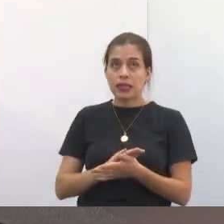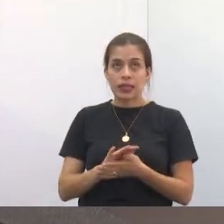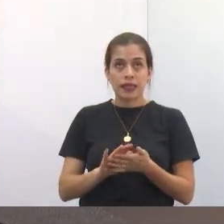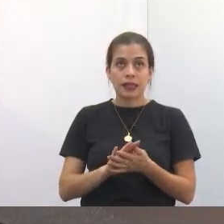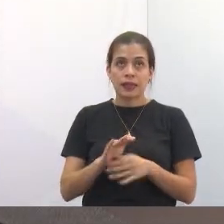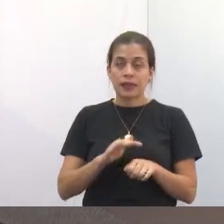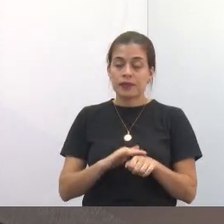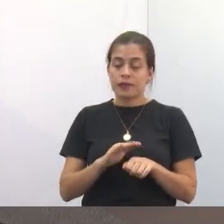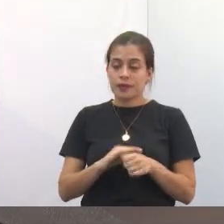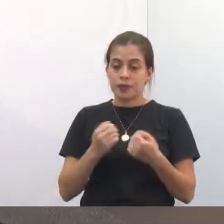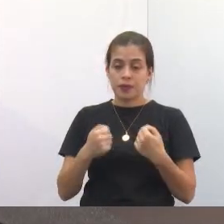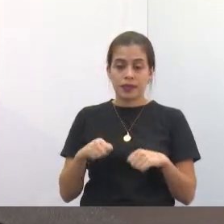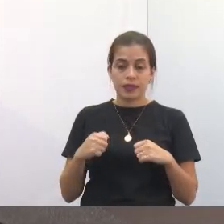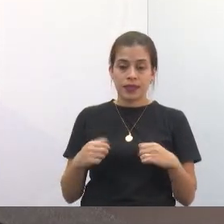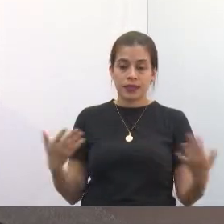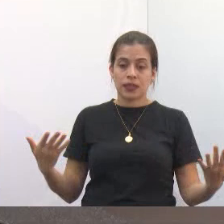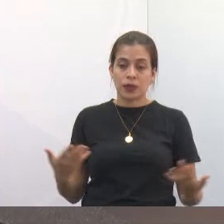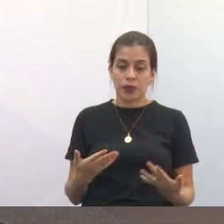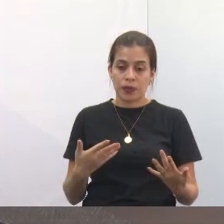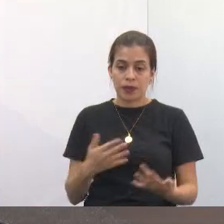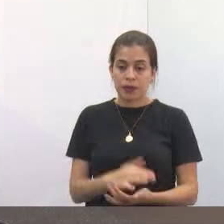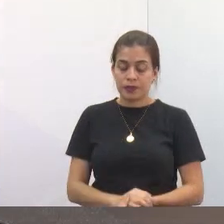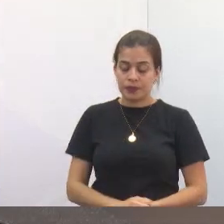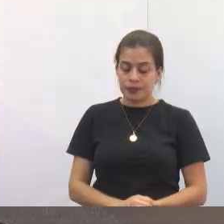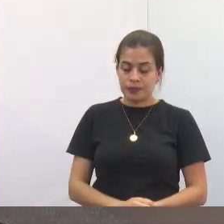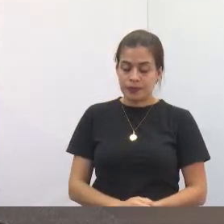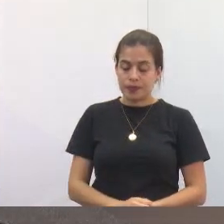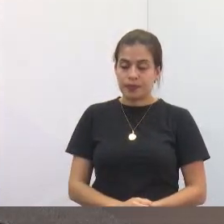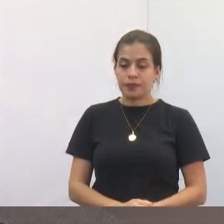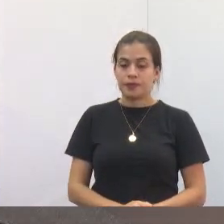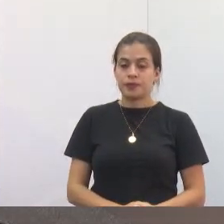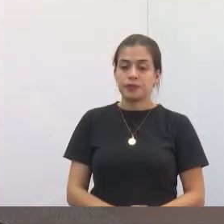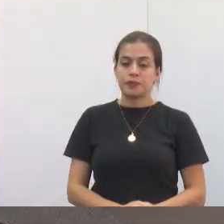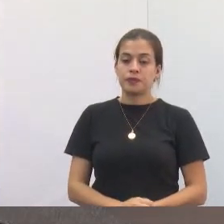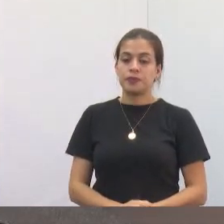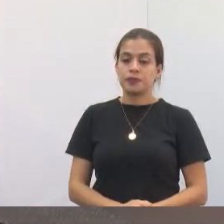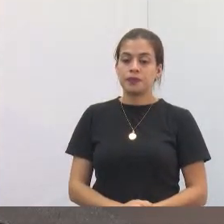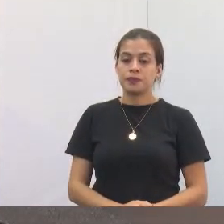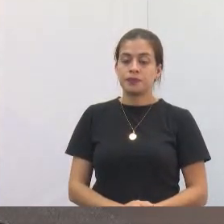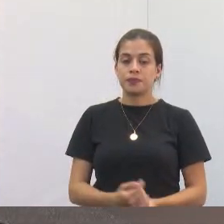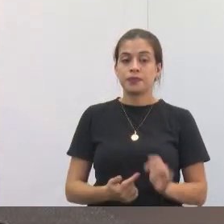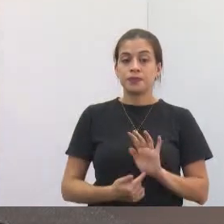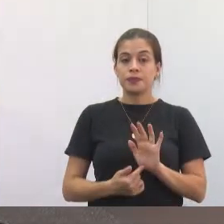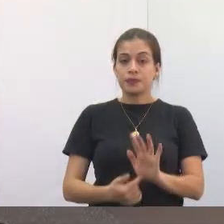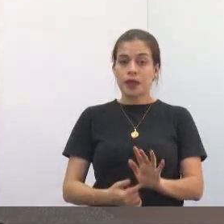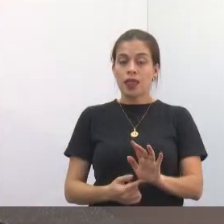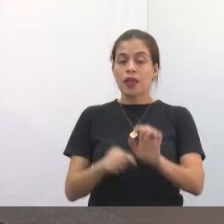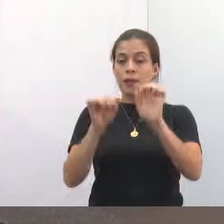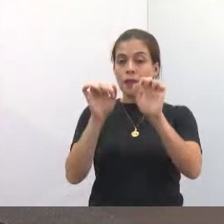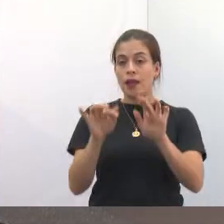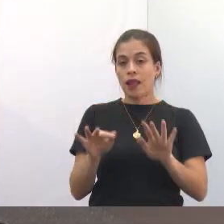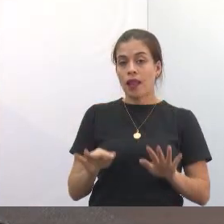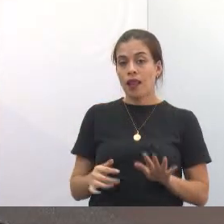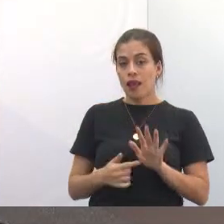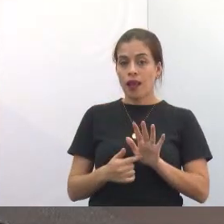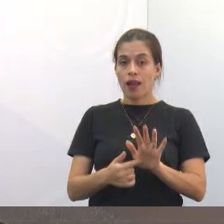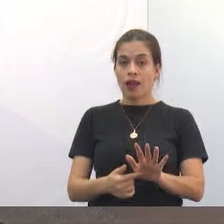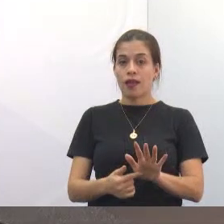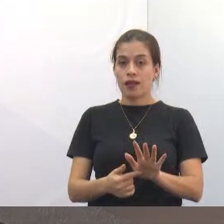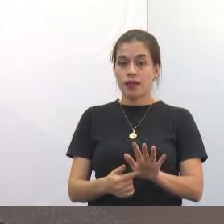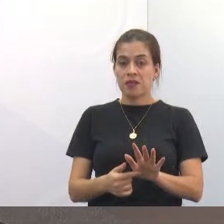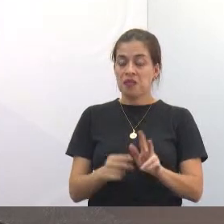complementar se faz necessária. Reiteramos que, diante de dados disponíveis, não